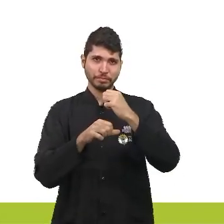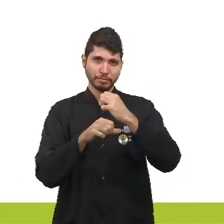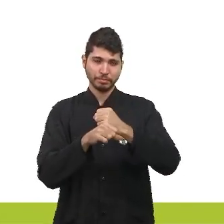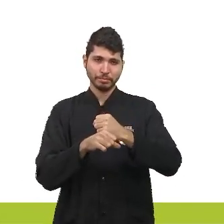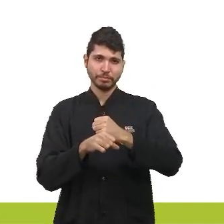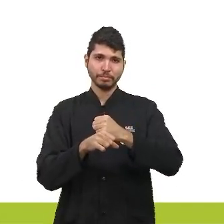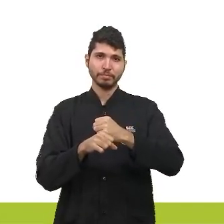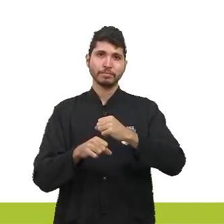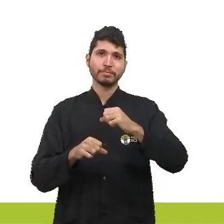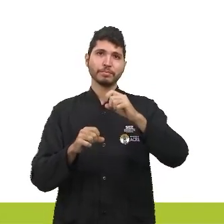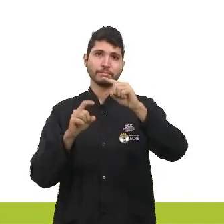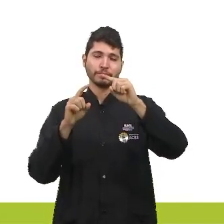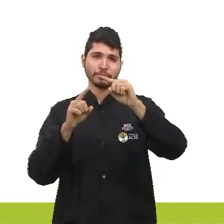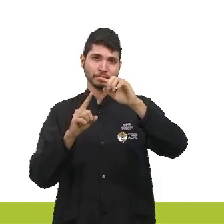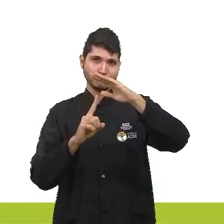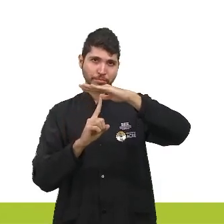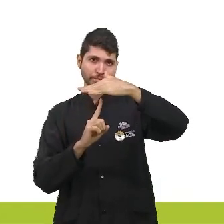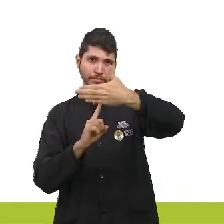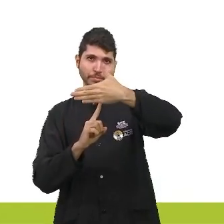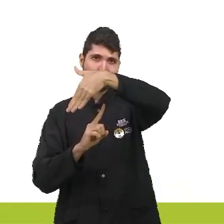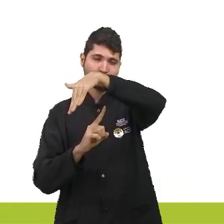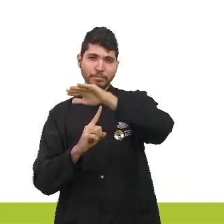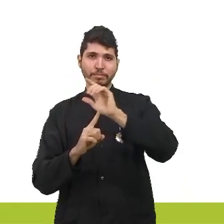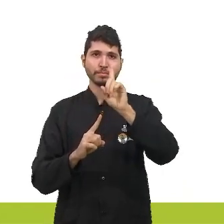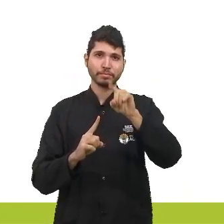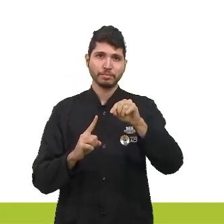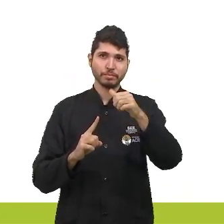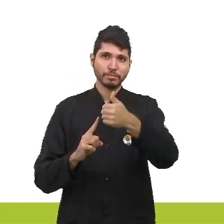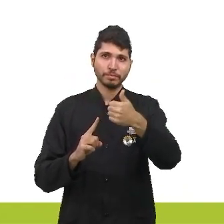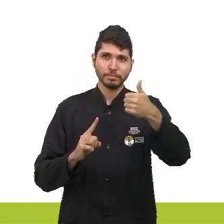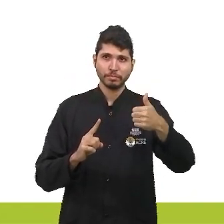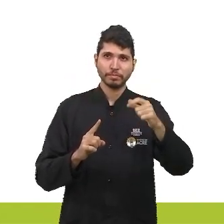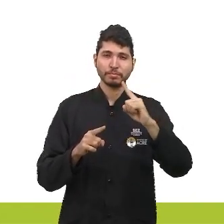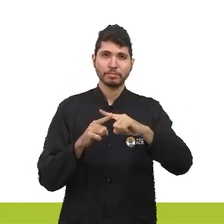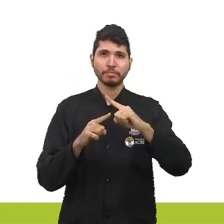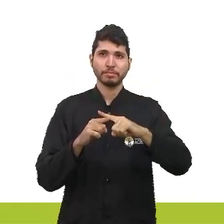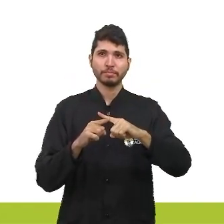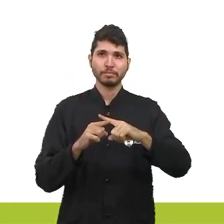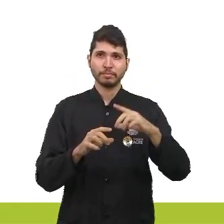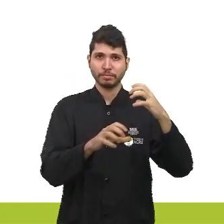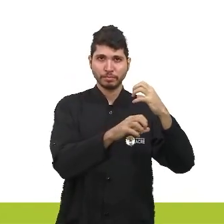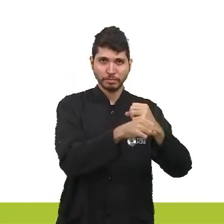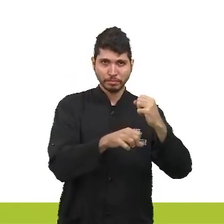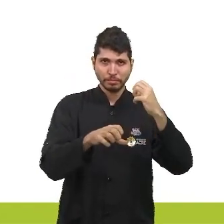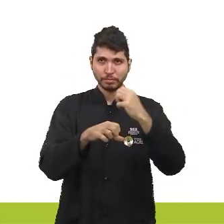faces é 11, porque você pode somar esses dois números de faces.